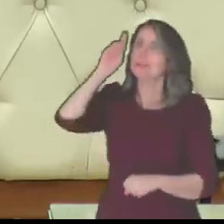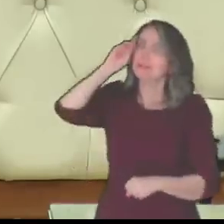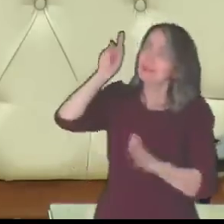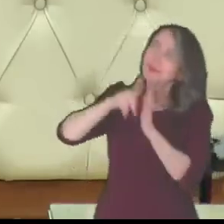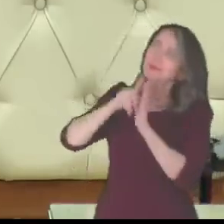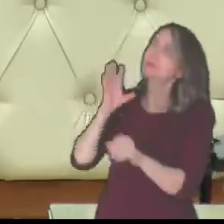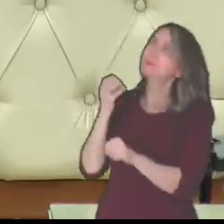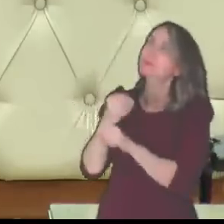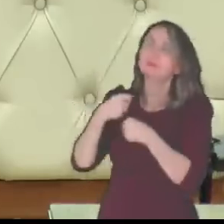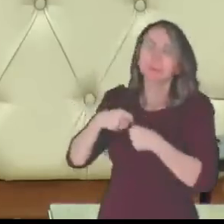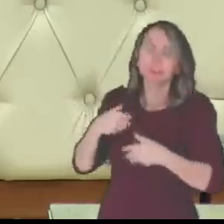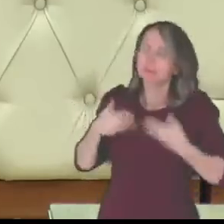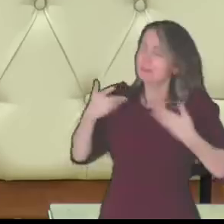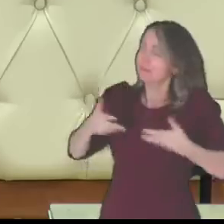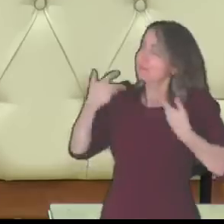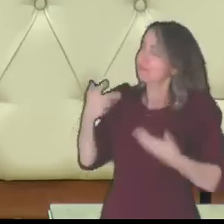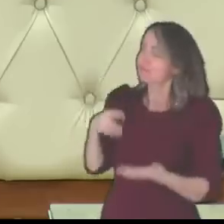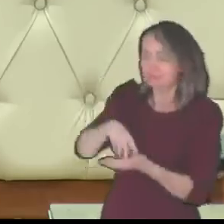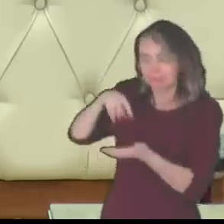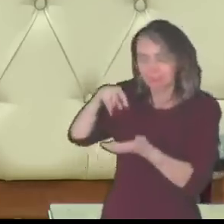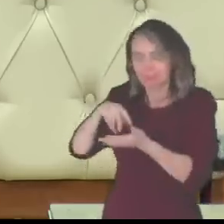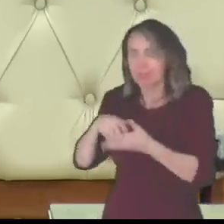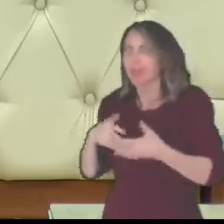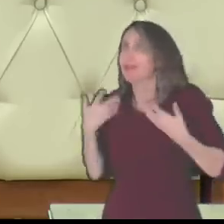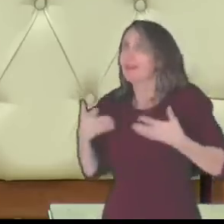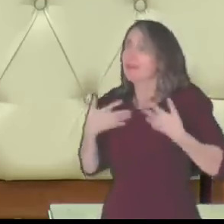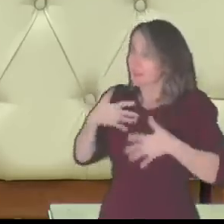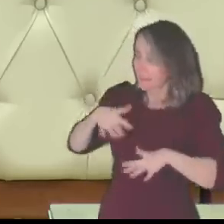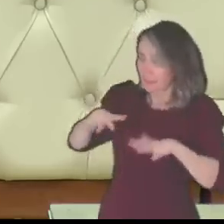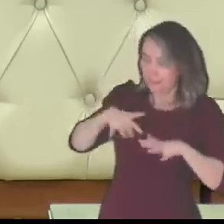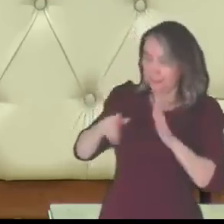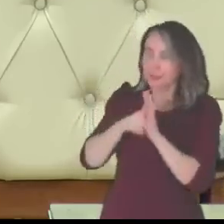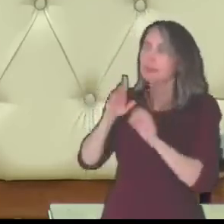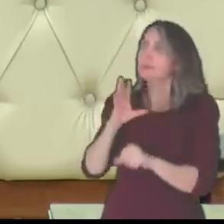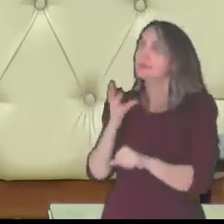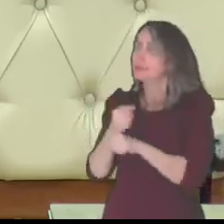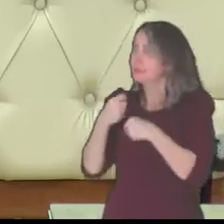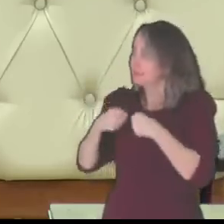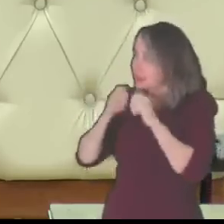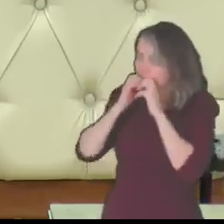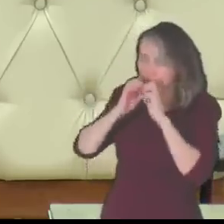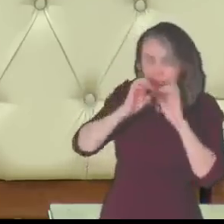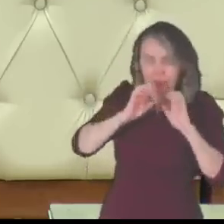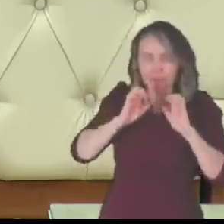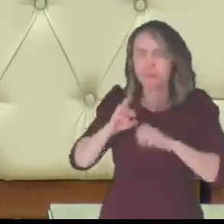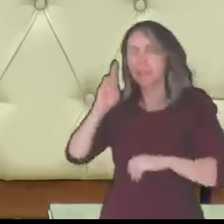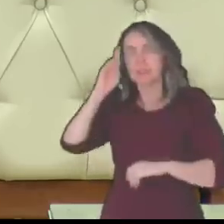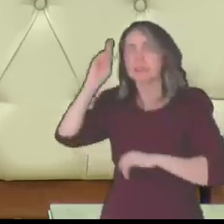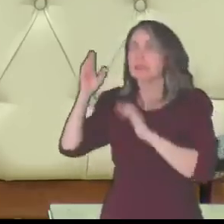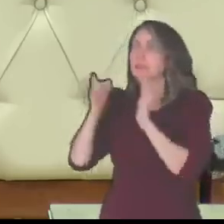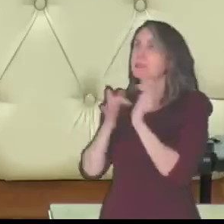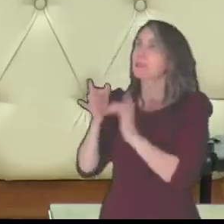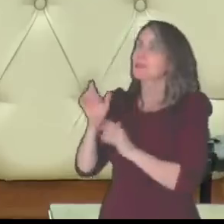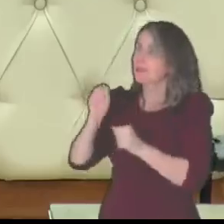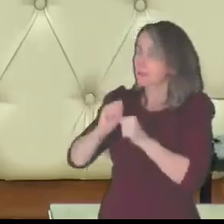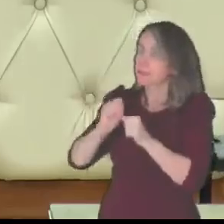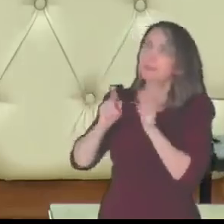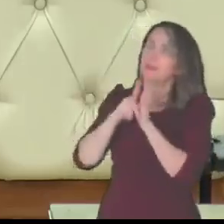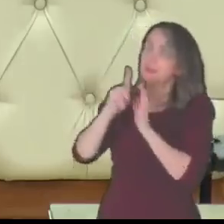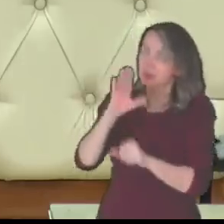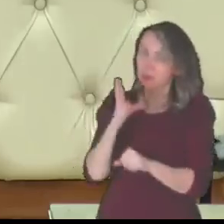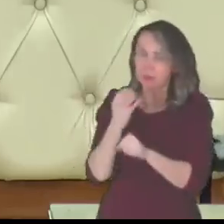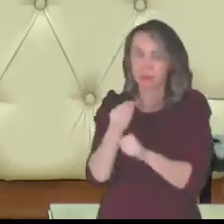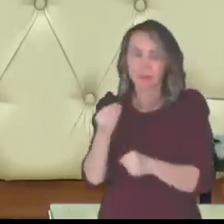animar a tua igreja precisa saltar a tua igreja precisa se mover a tua igreja precisa evangelizar Jesus faz a tua igreja